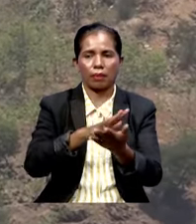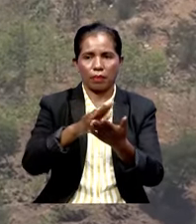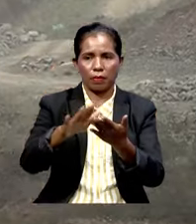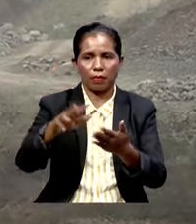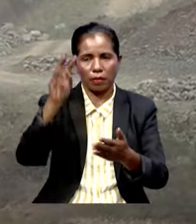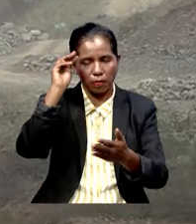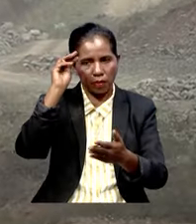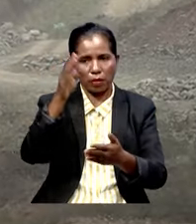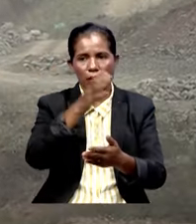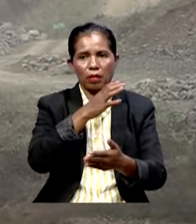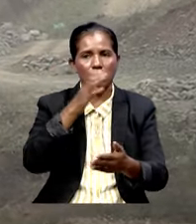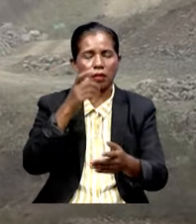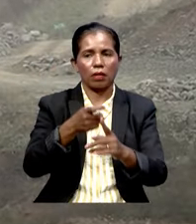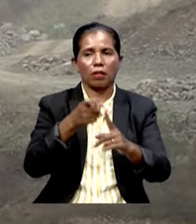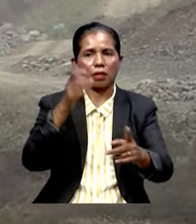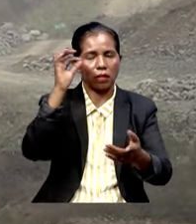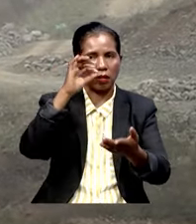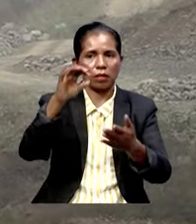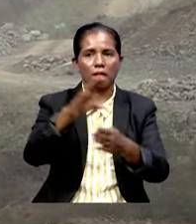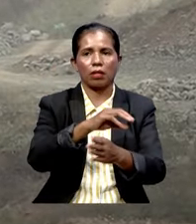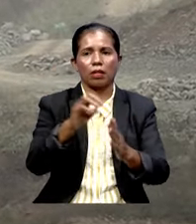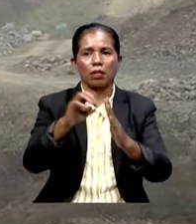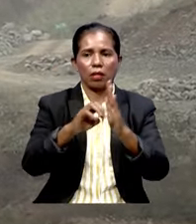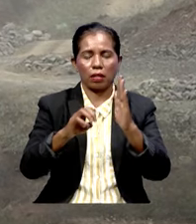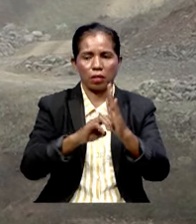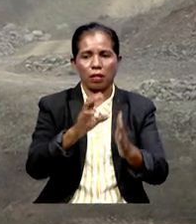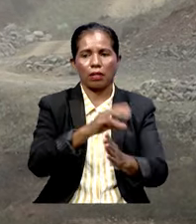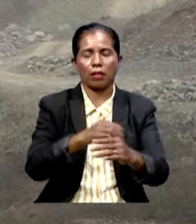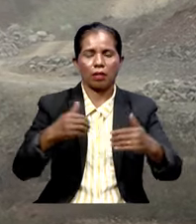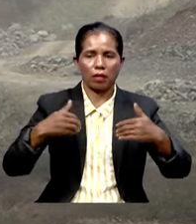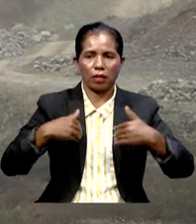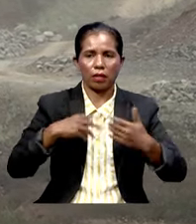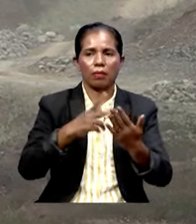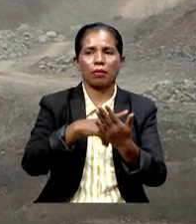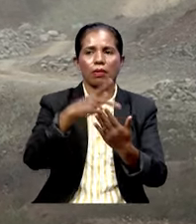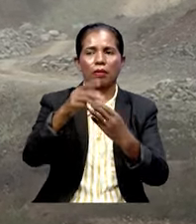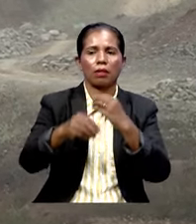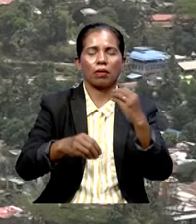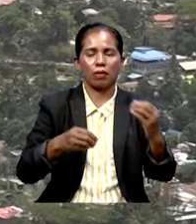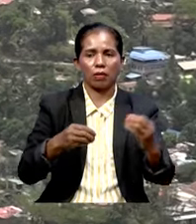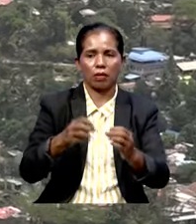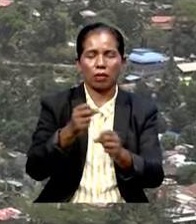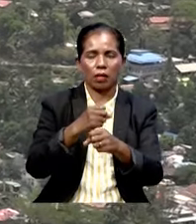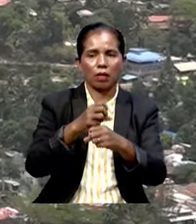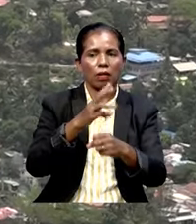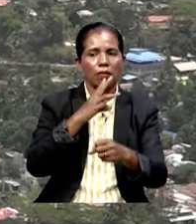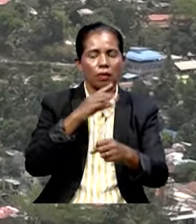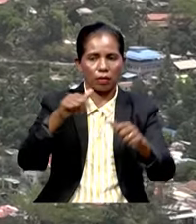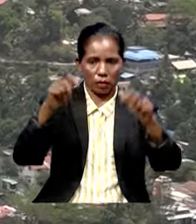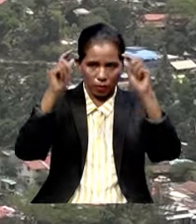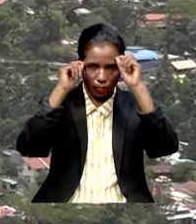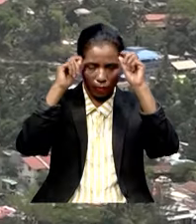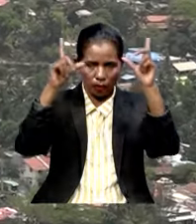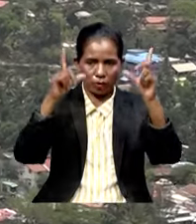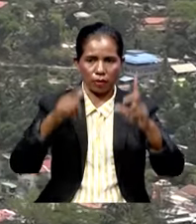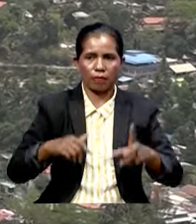Ministério Agricultura, lihusi secretária Estado Floresta, e a mos programa kono ba conservação B e a Timor-Leste.